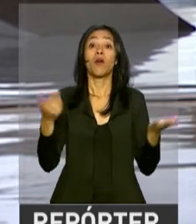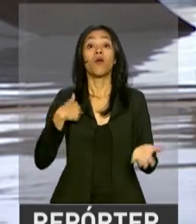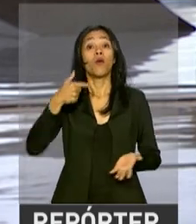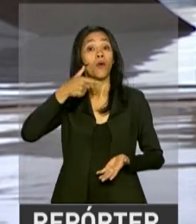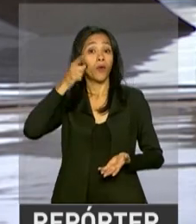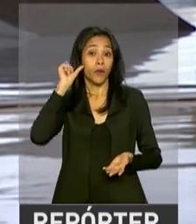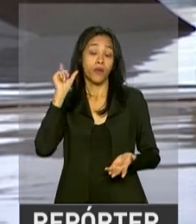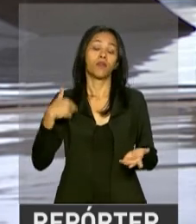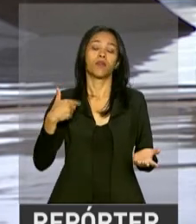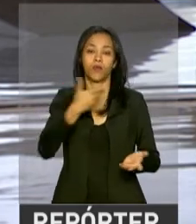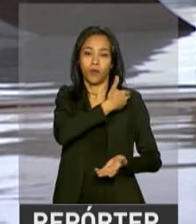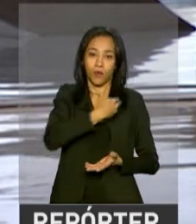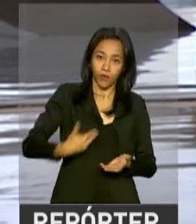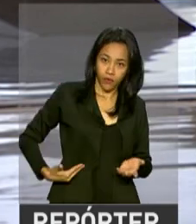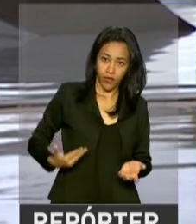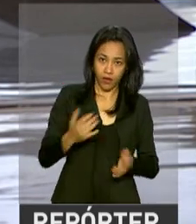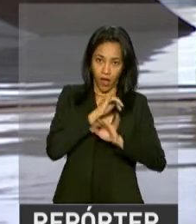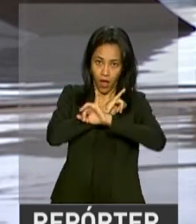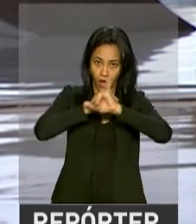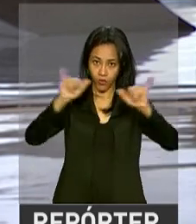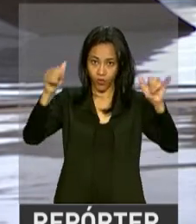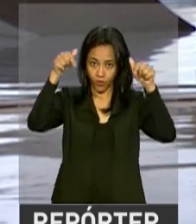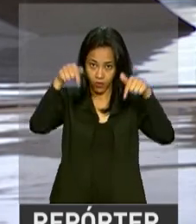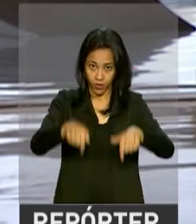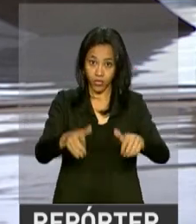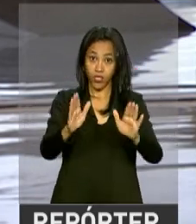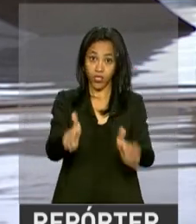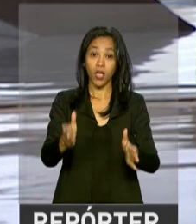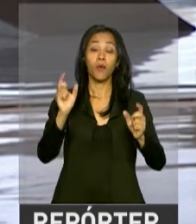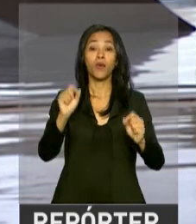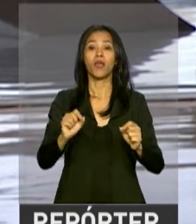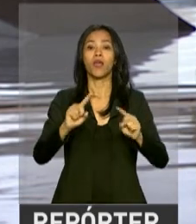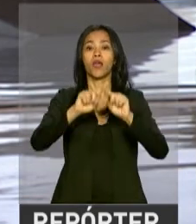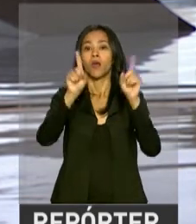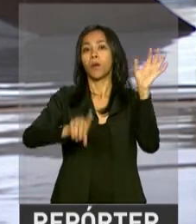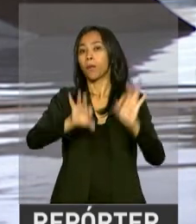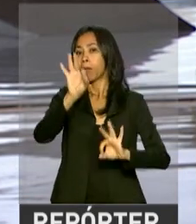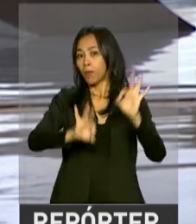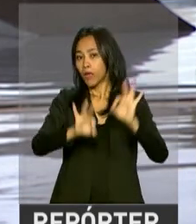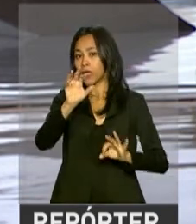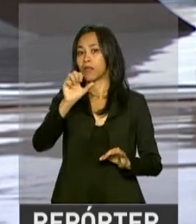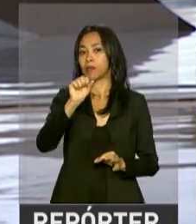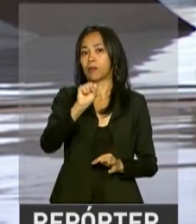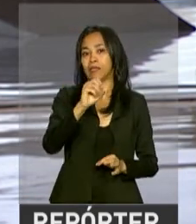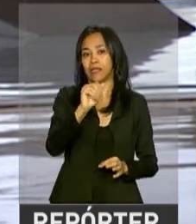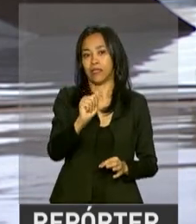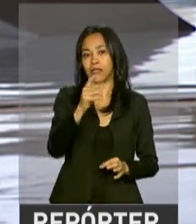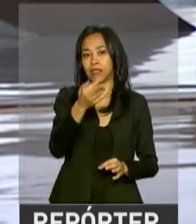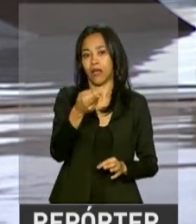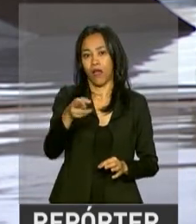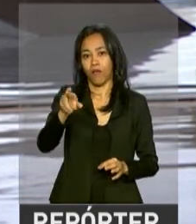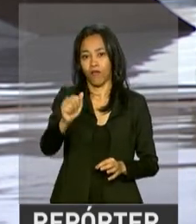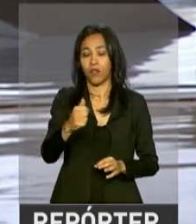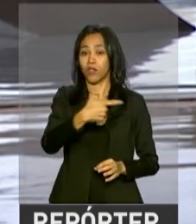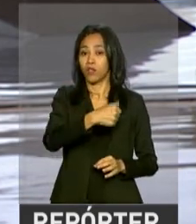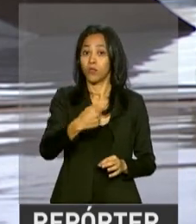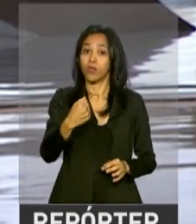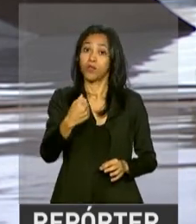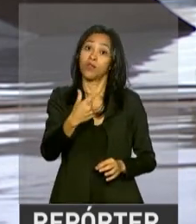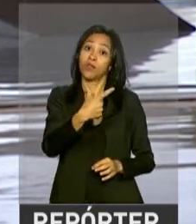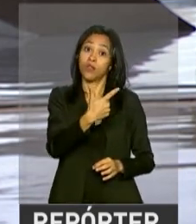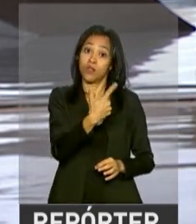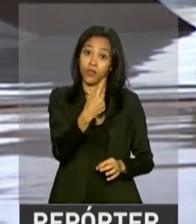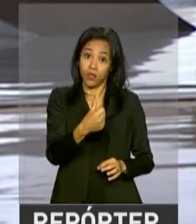governo anunciou aqui no palácio do planalto o plano safra 2008 2009 com taxas menores de juros